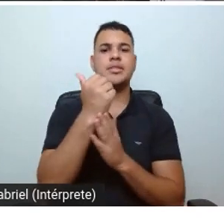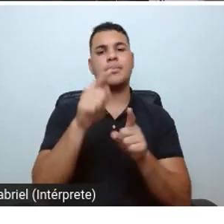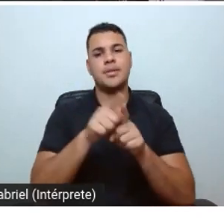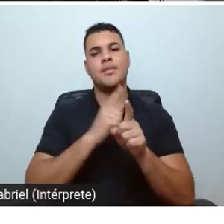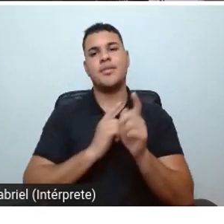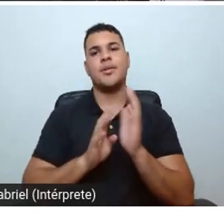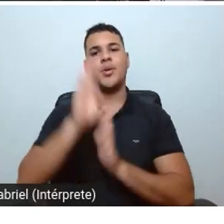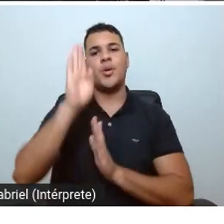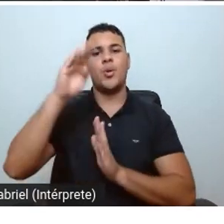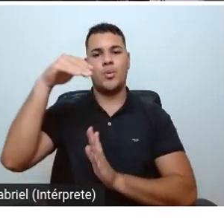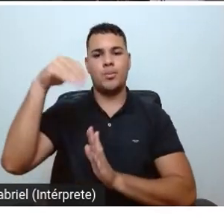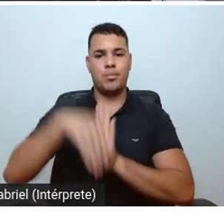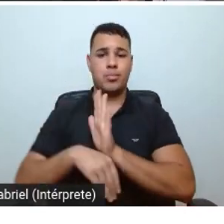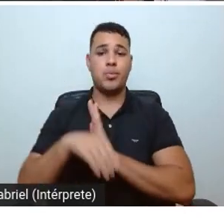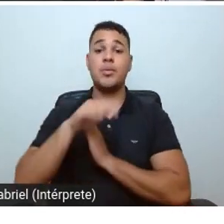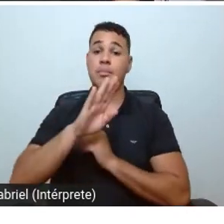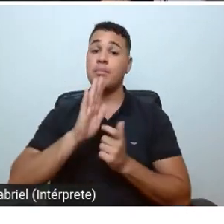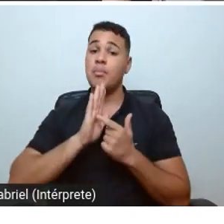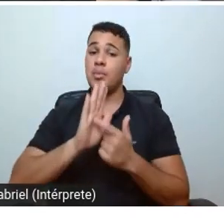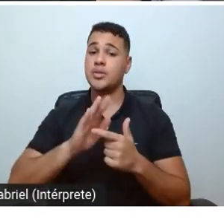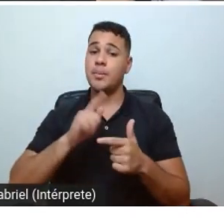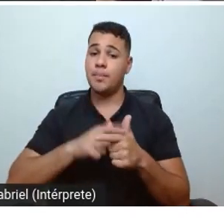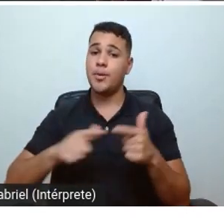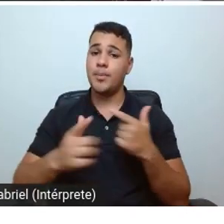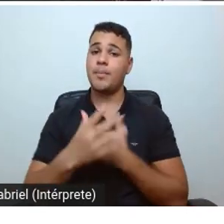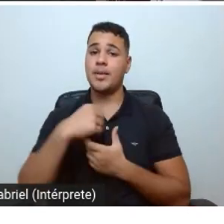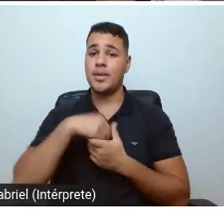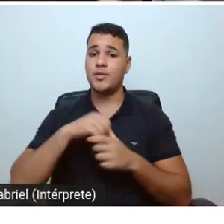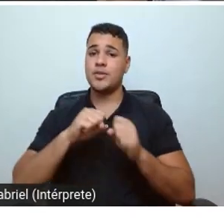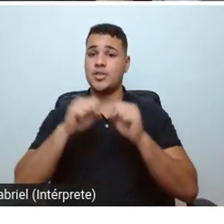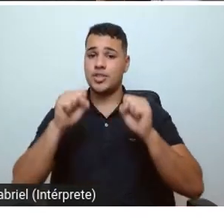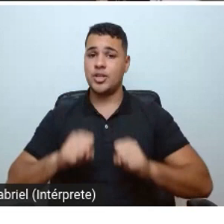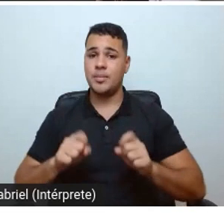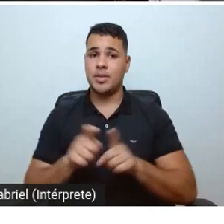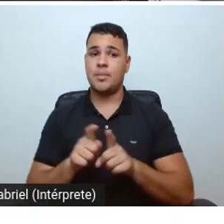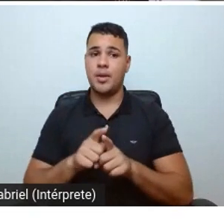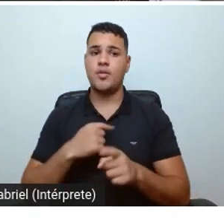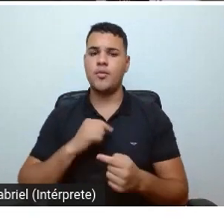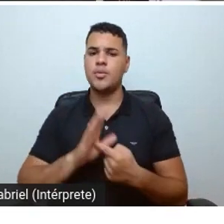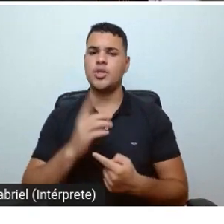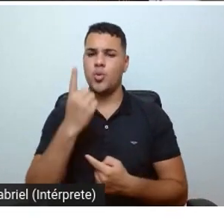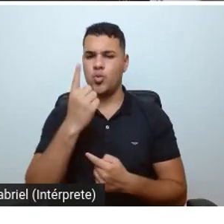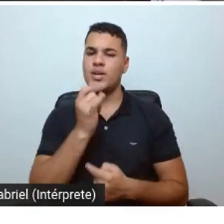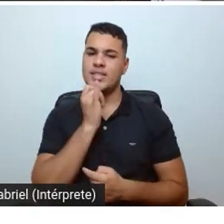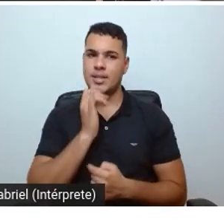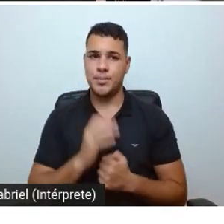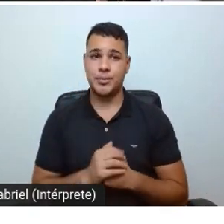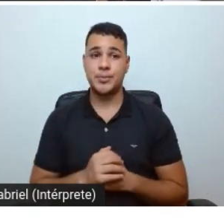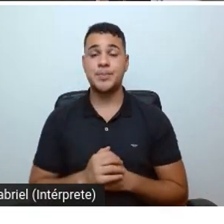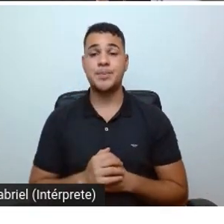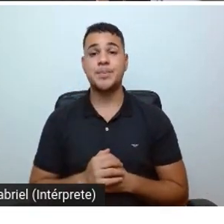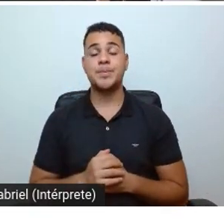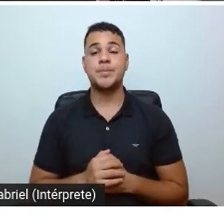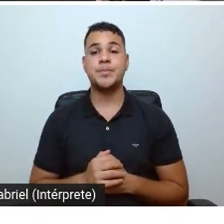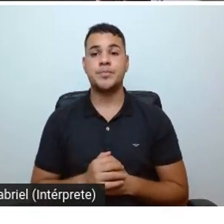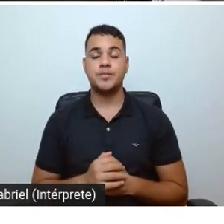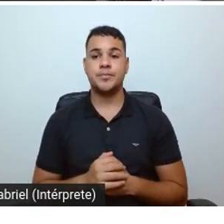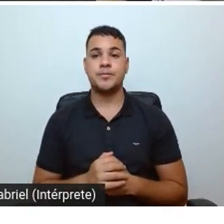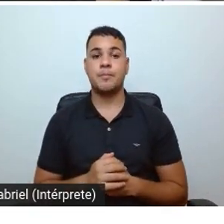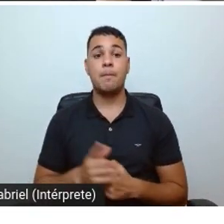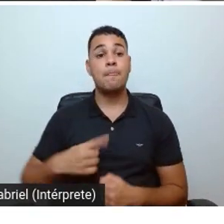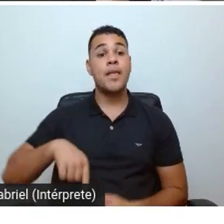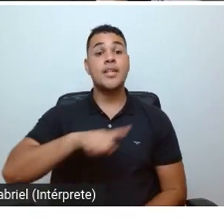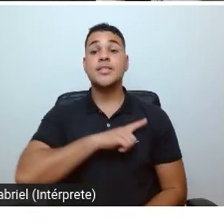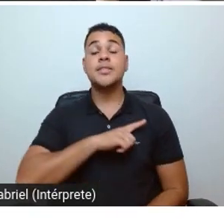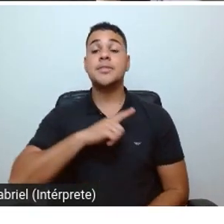também refletem problemas internos, tá? Tem alguns exemplos aqui, vou trazer um só para não me estender muito, que nós